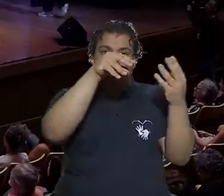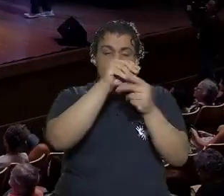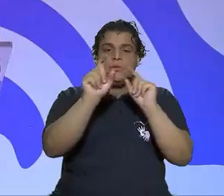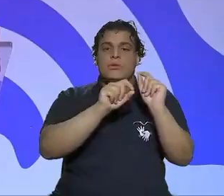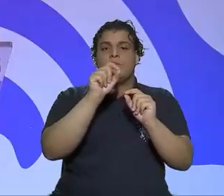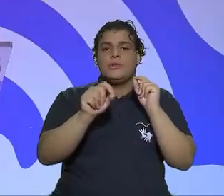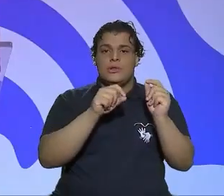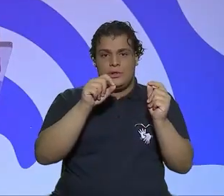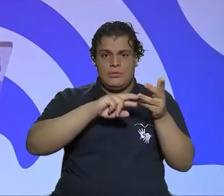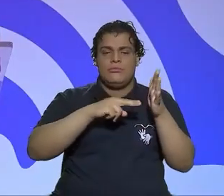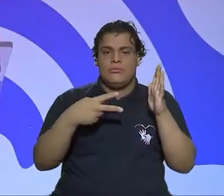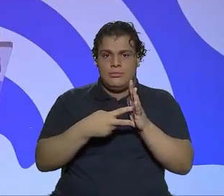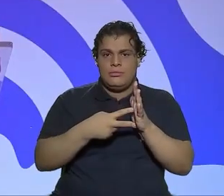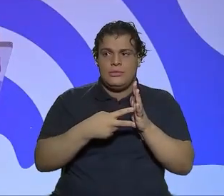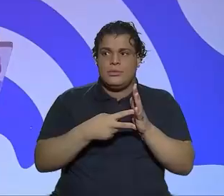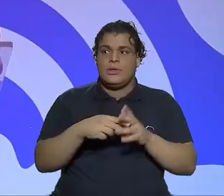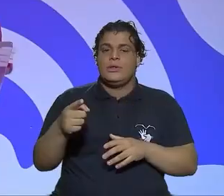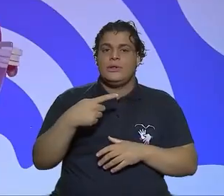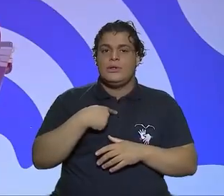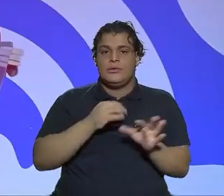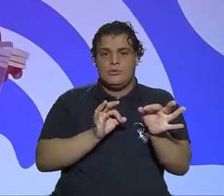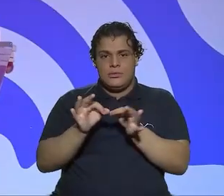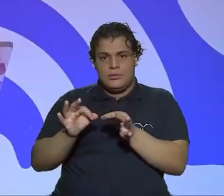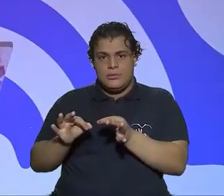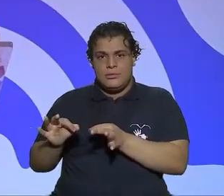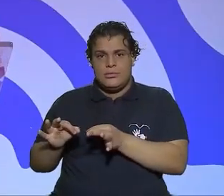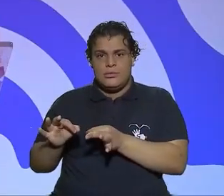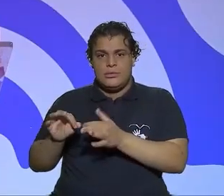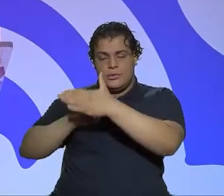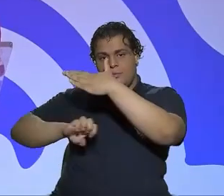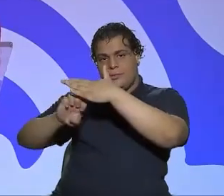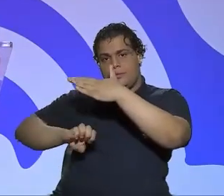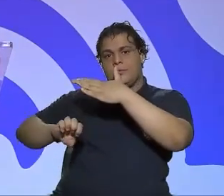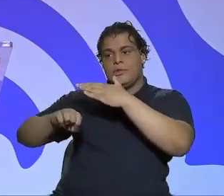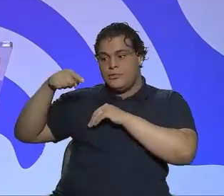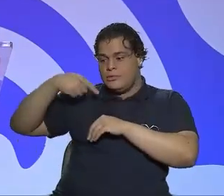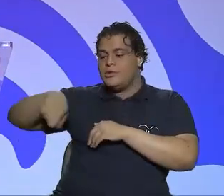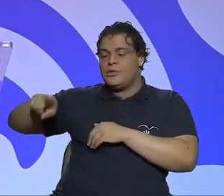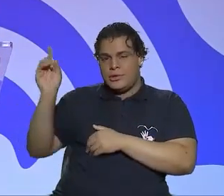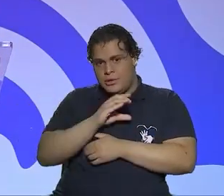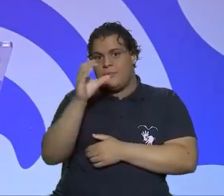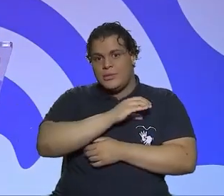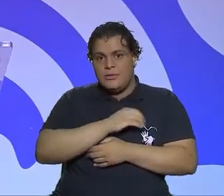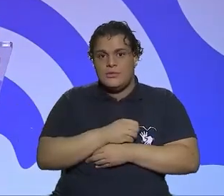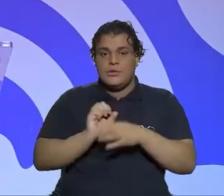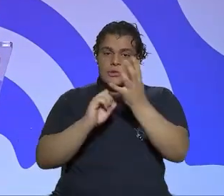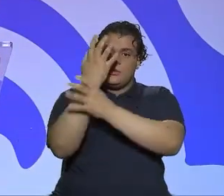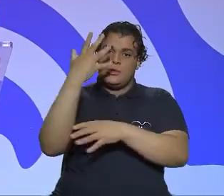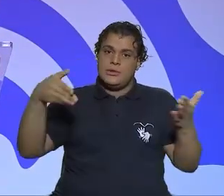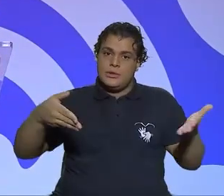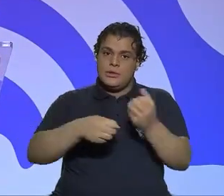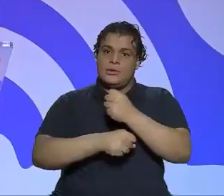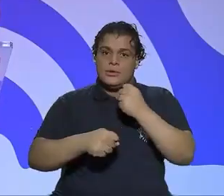do evento e usa óculos retangulares de aro fino. Ao seu lado direito, em cima do palco, estão de pé inúmeras mulheres.